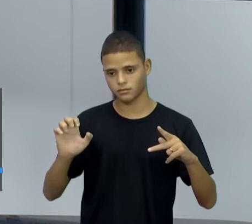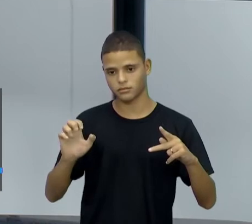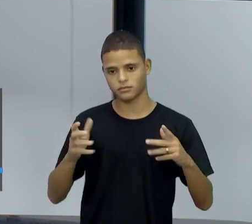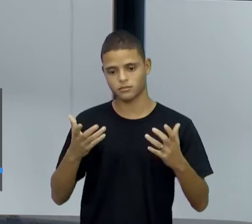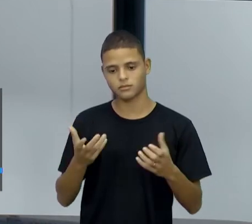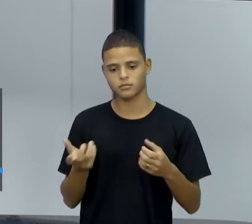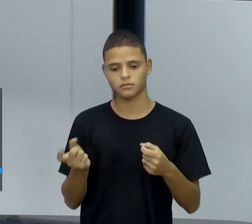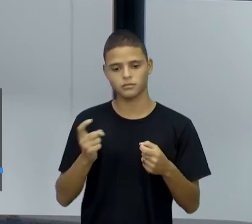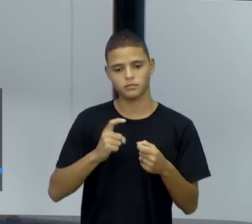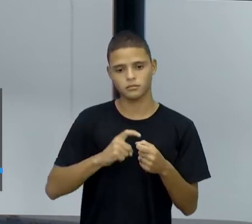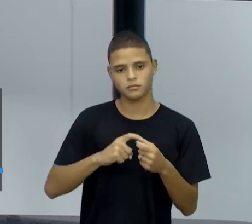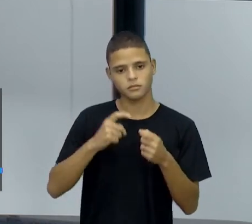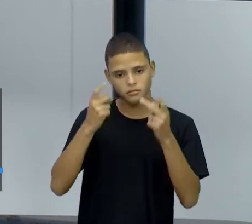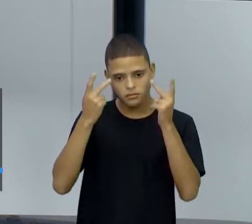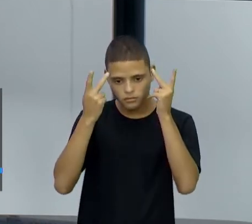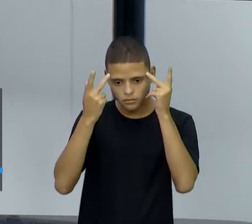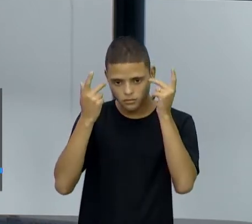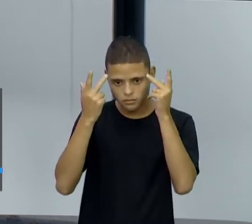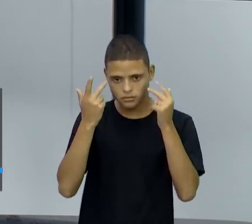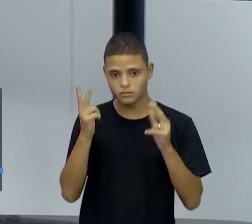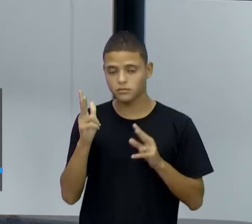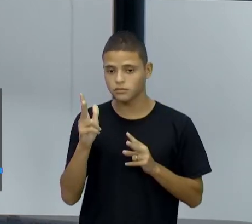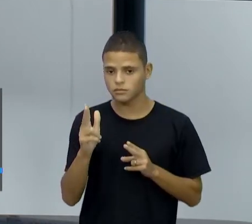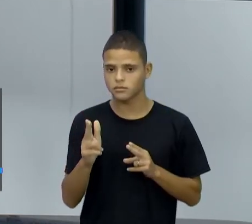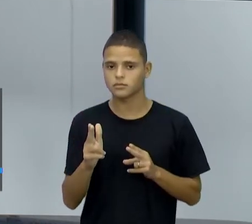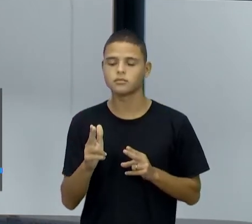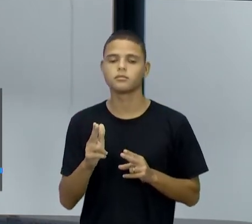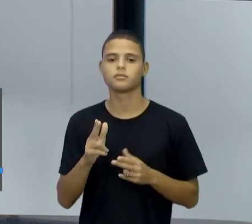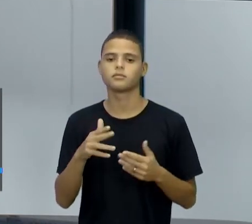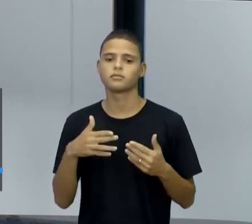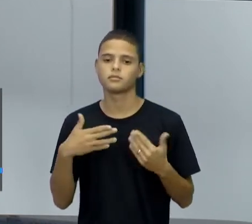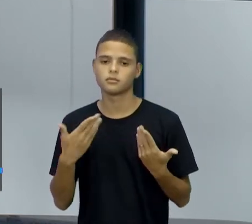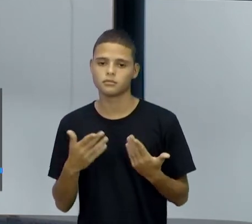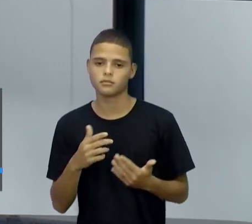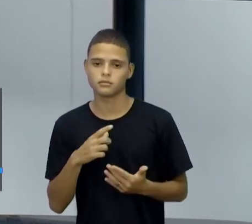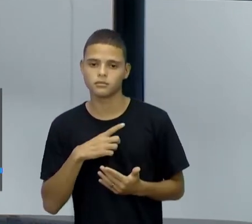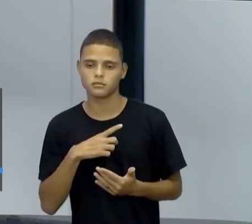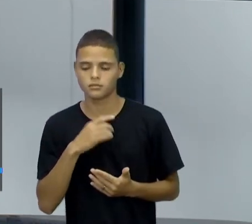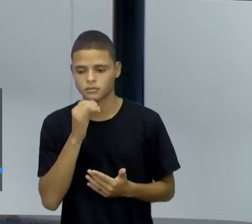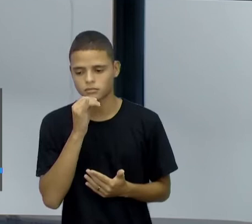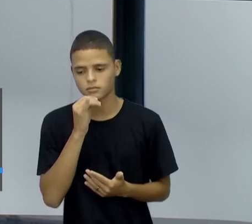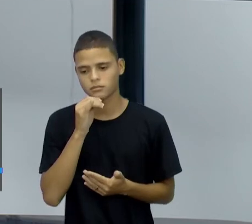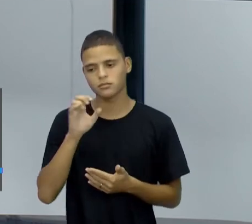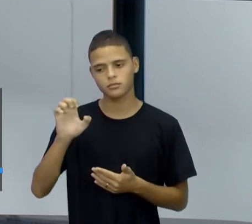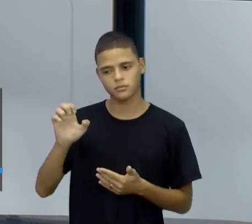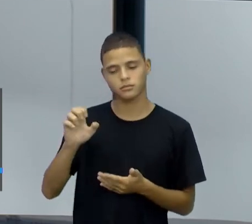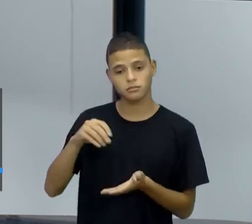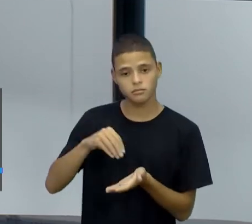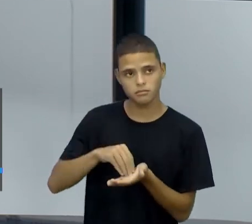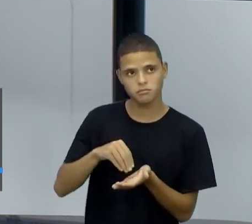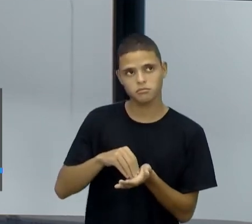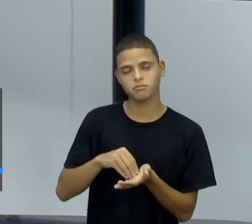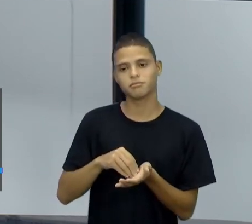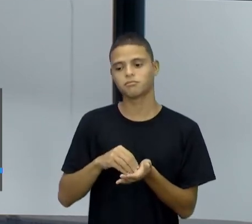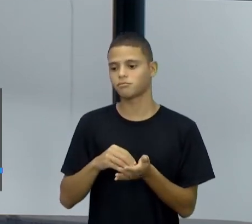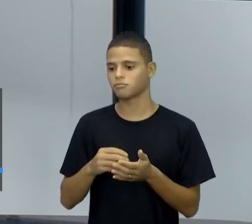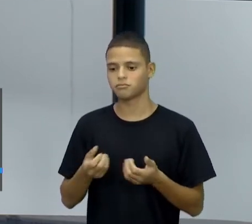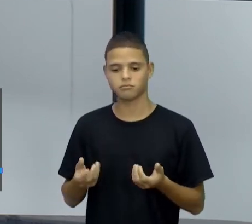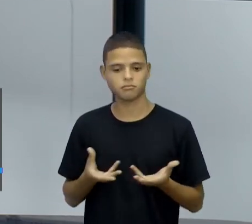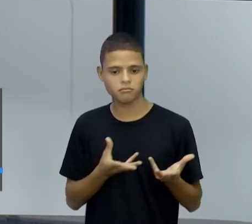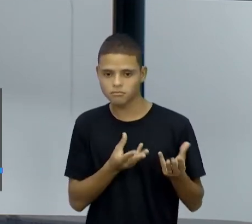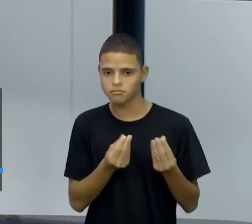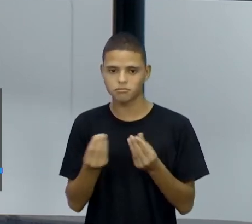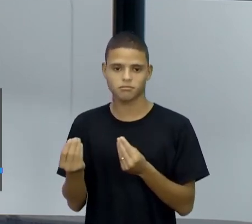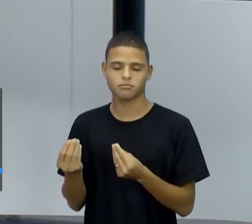voltar para o seu estado natural, ficar igual. Então, um corpo que tem elétrons sobrando ou faltando, ele fica doido para conectar com